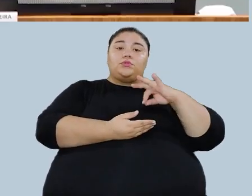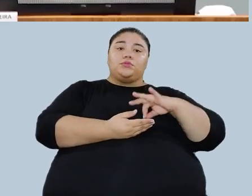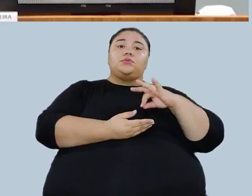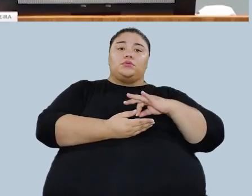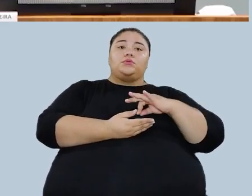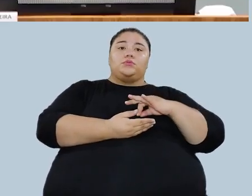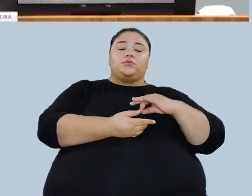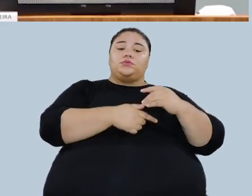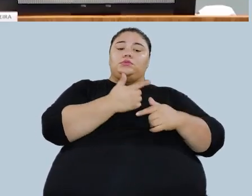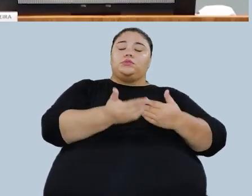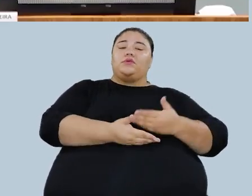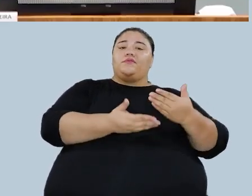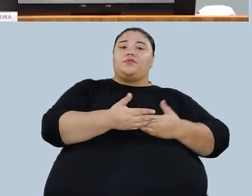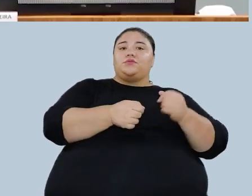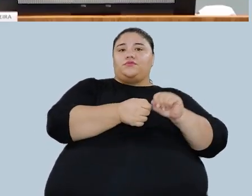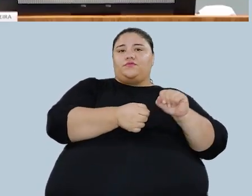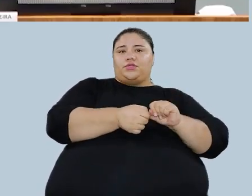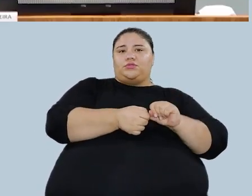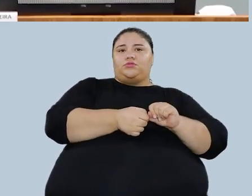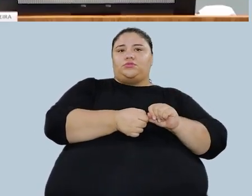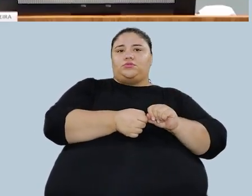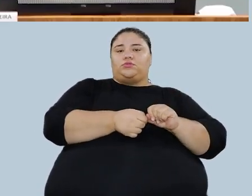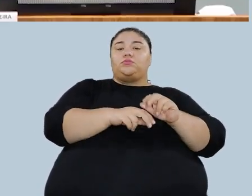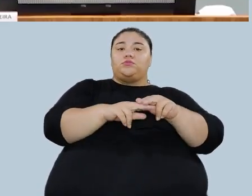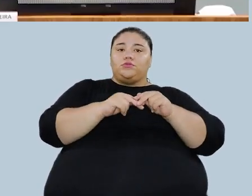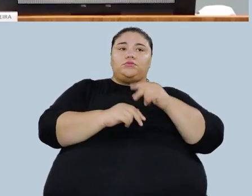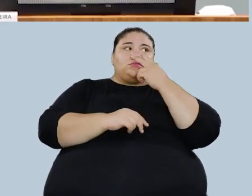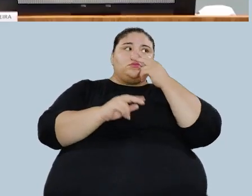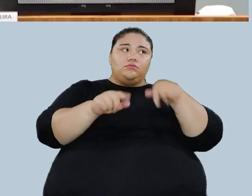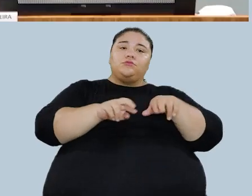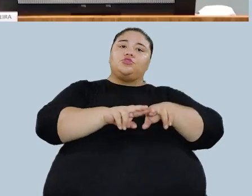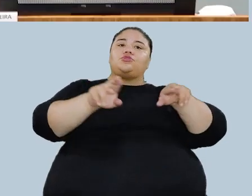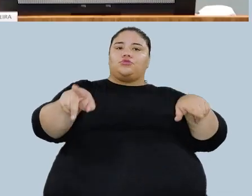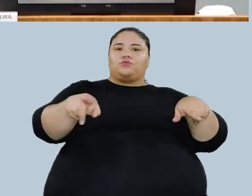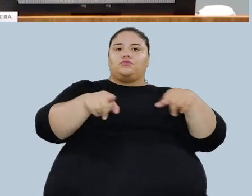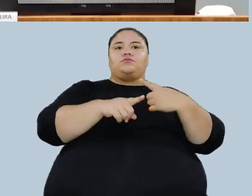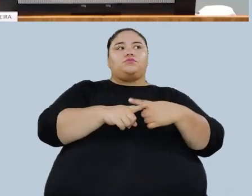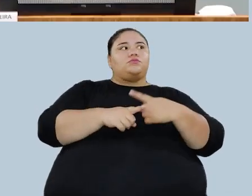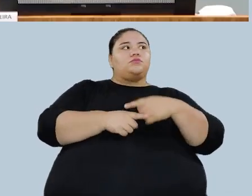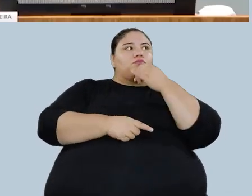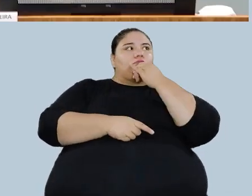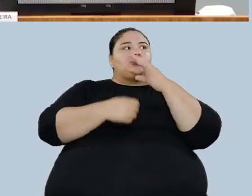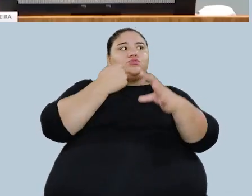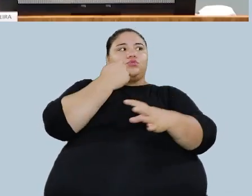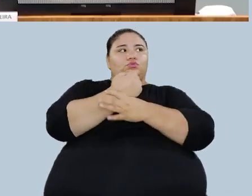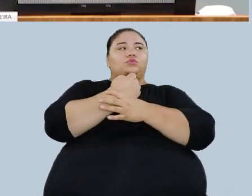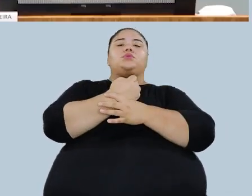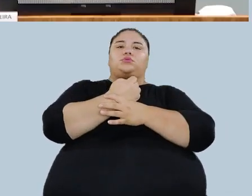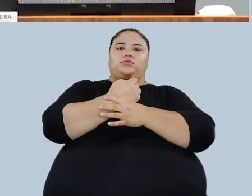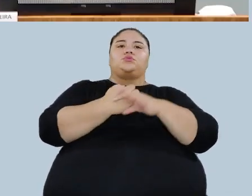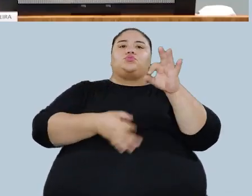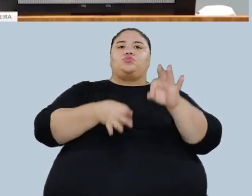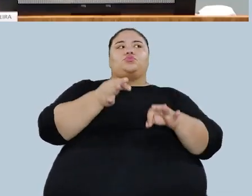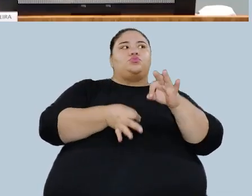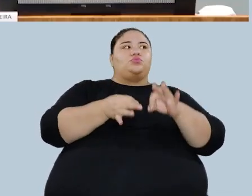pelo serviço prestado. Né? Então, isso eu acho que é o grande diferencial de segurança